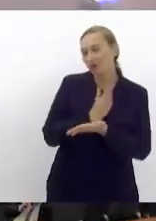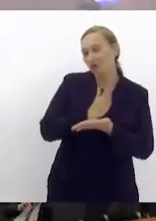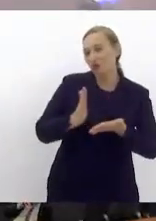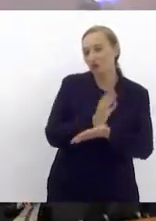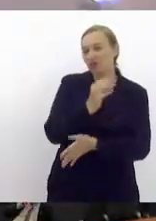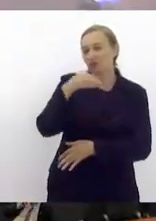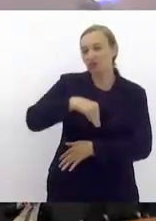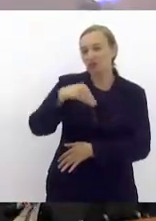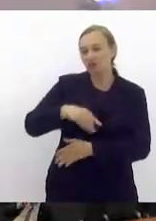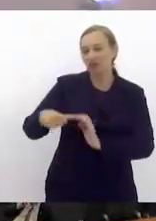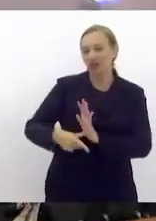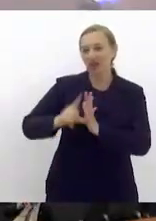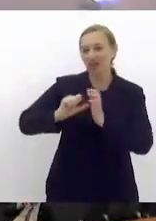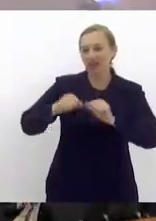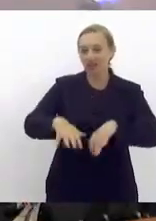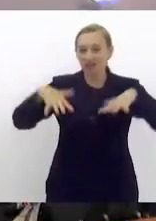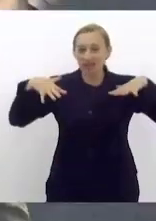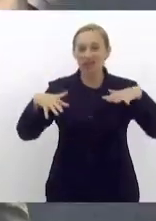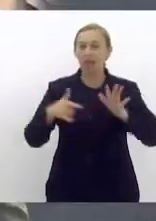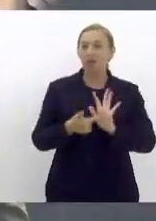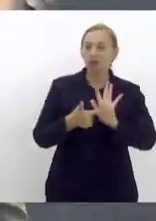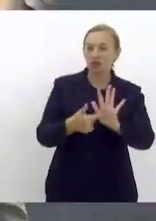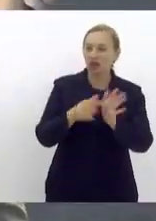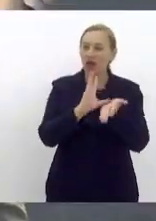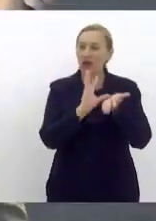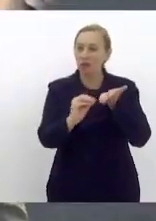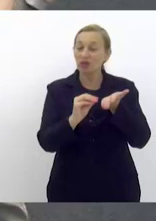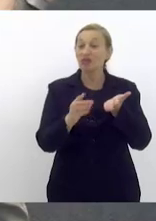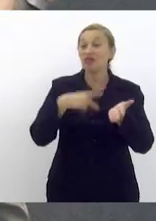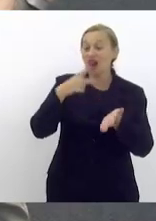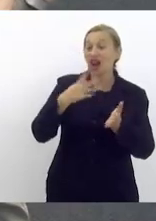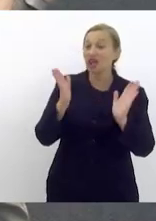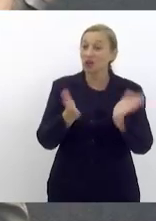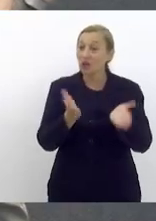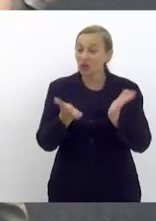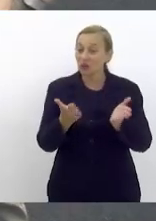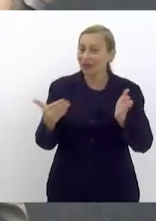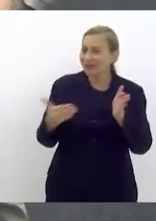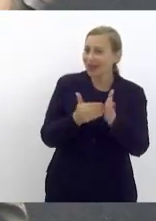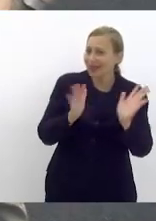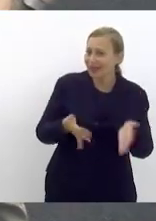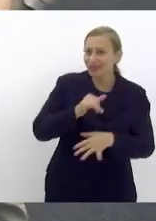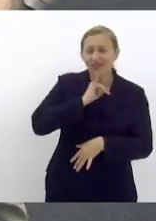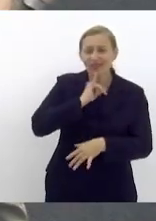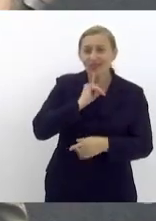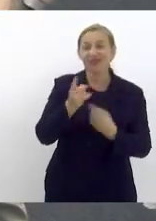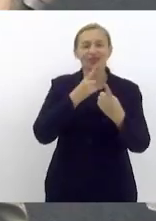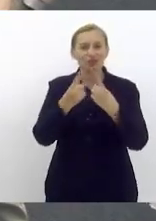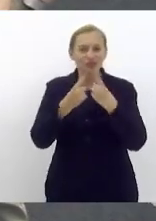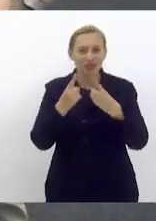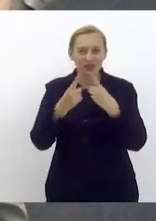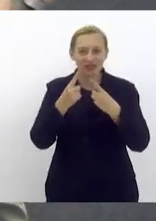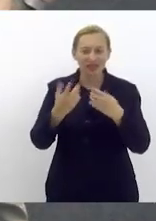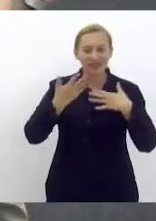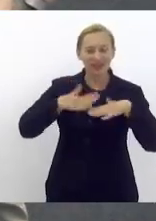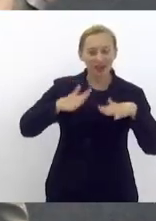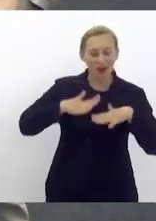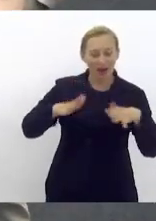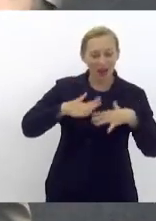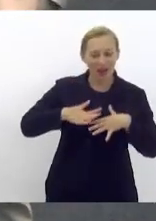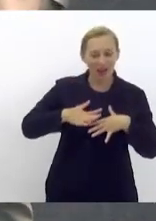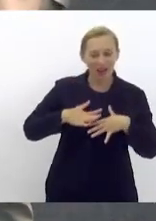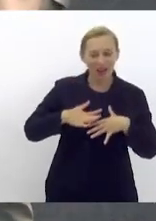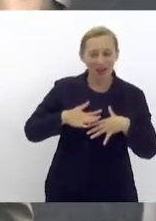do plenário, mostrar para eles a pauta e dizer que hoje, felizmente, até aqui, os debates estão todos muito